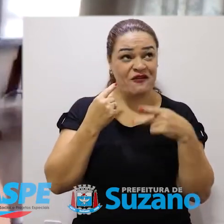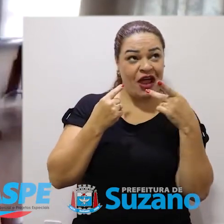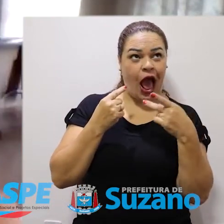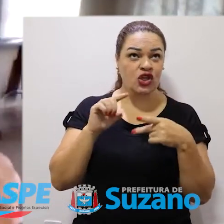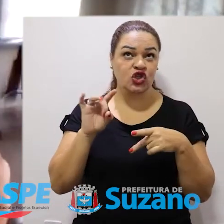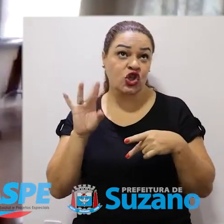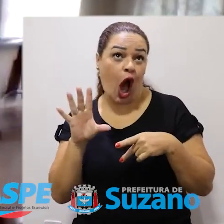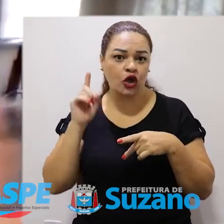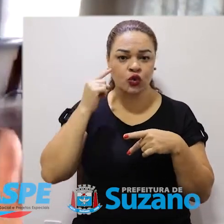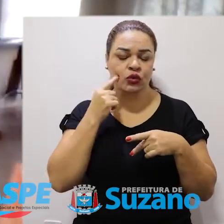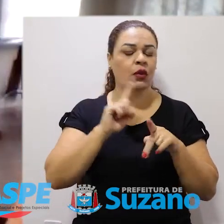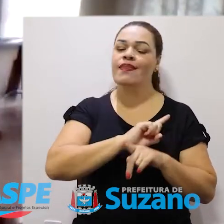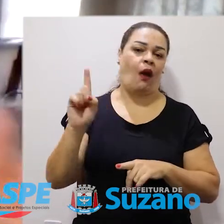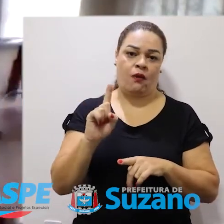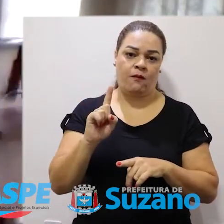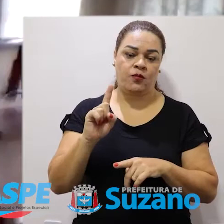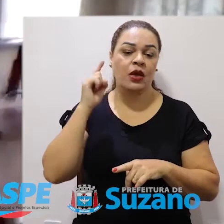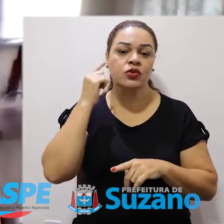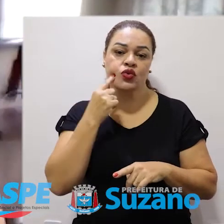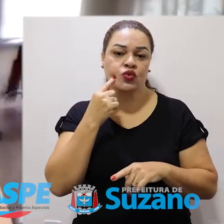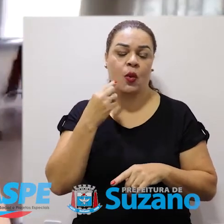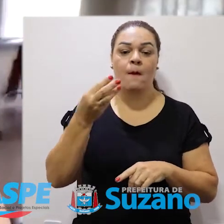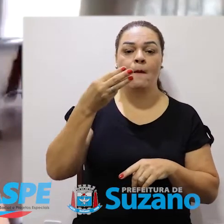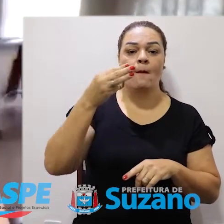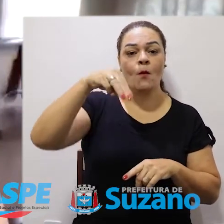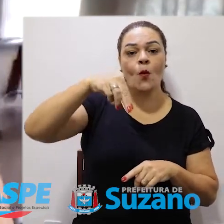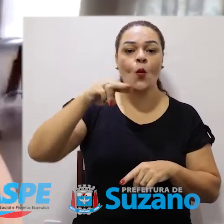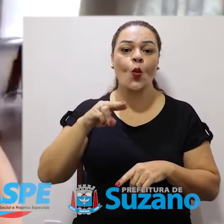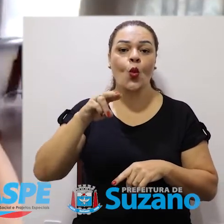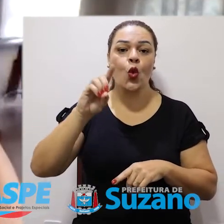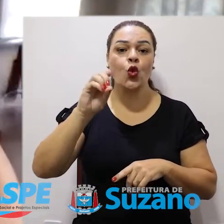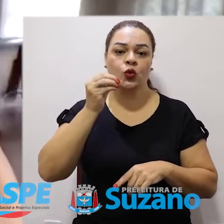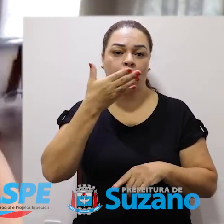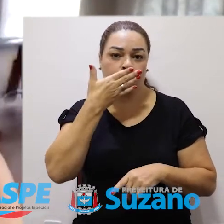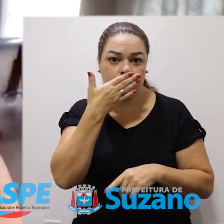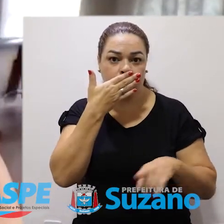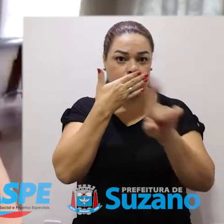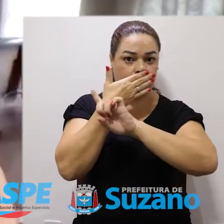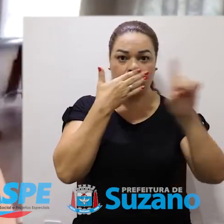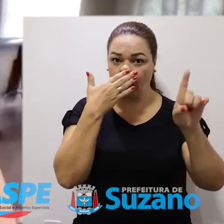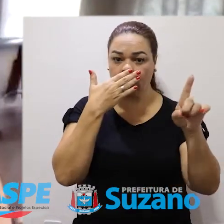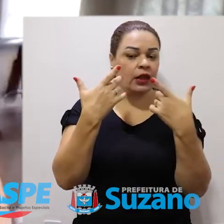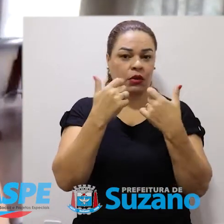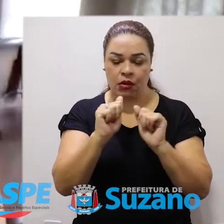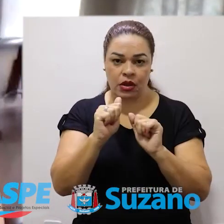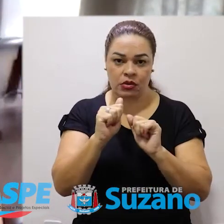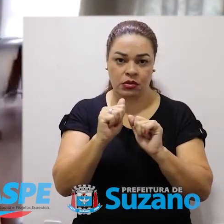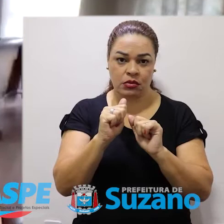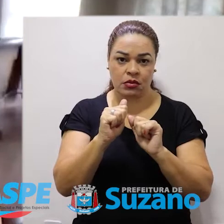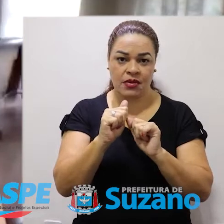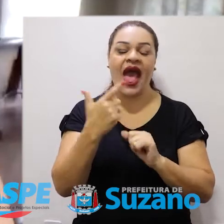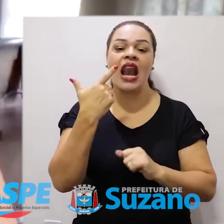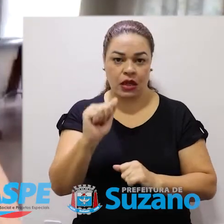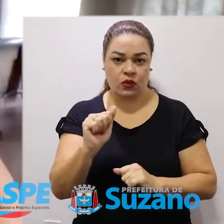tá? Então, assim, não é surdo-mudo, não é linguagem de sinais, tá bom? Como é língua, como é idioma,